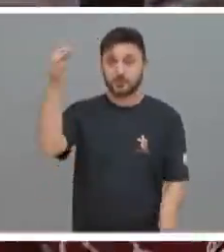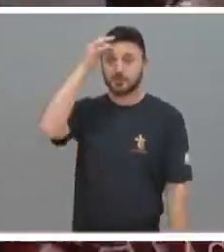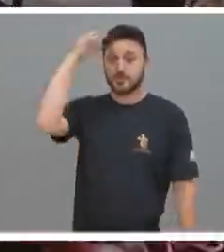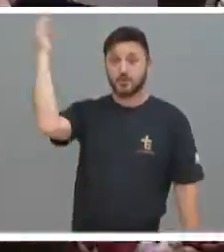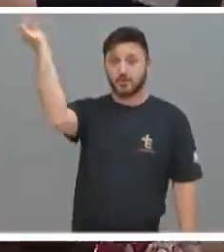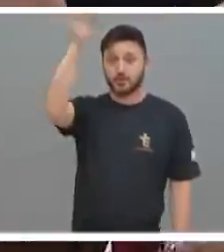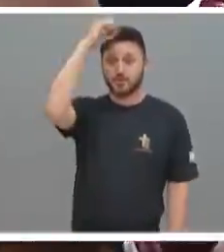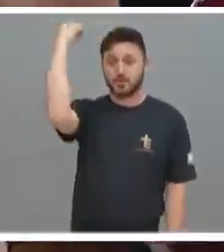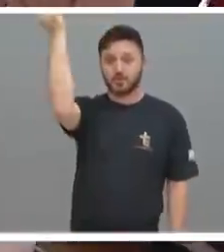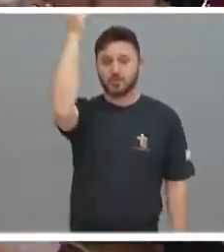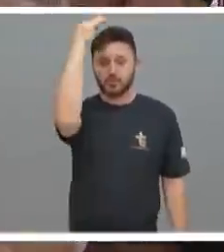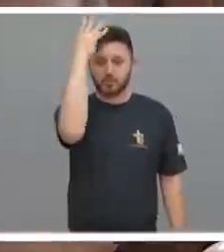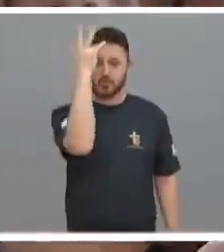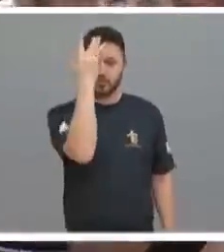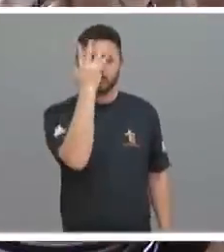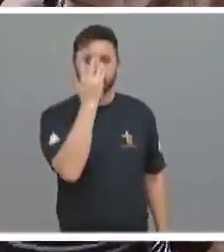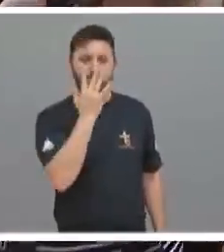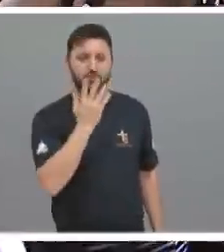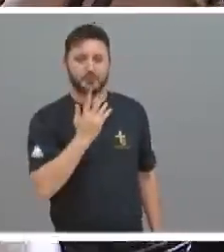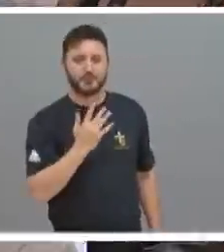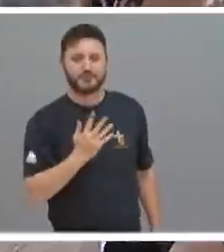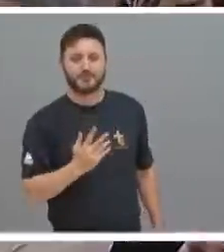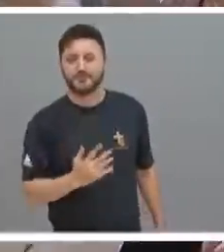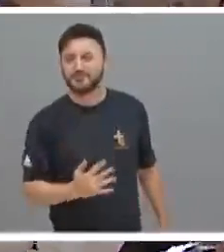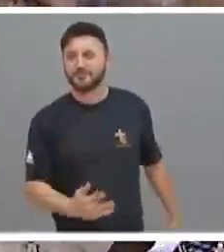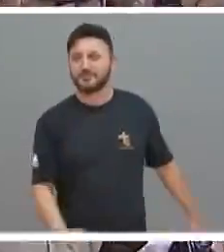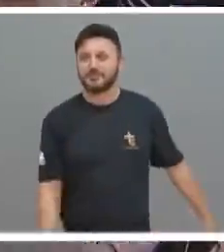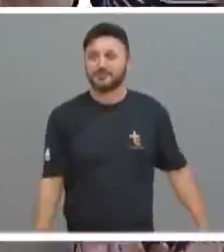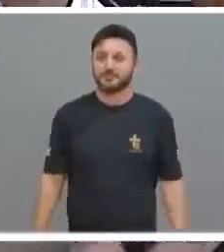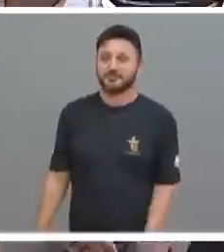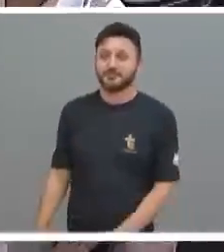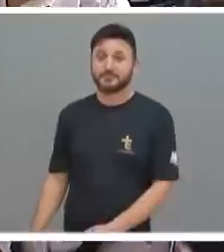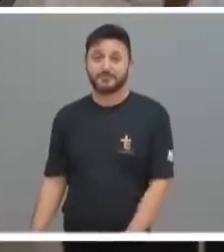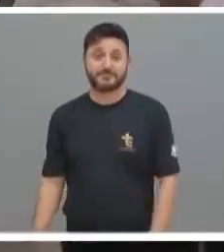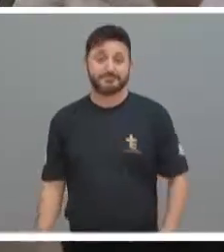agora habita seu Espírito.